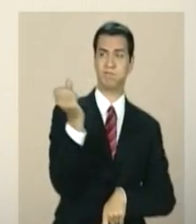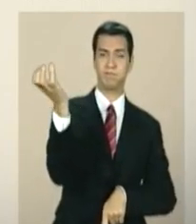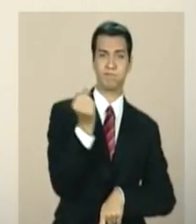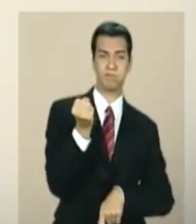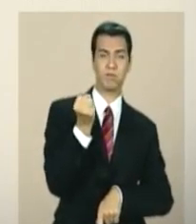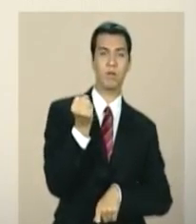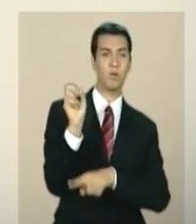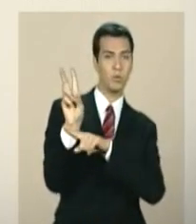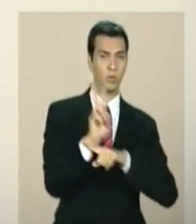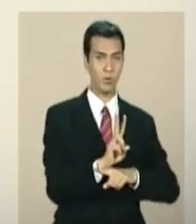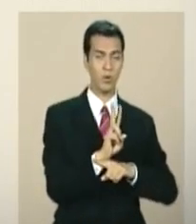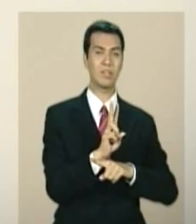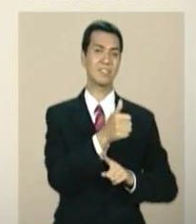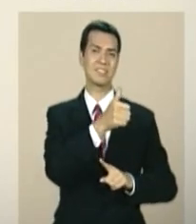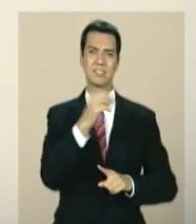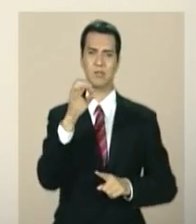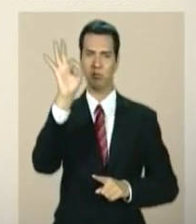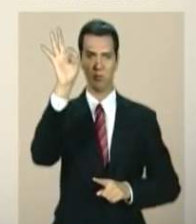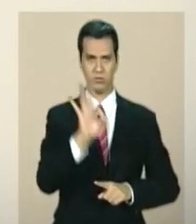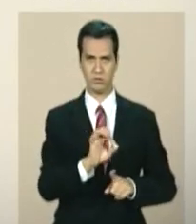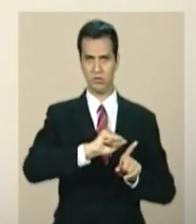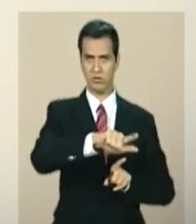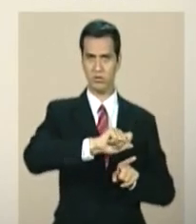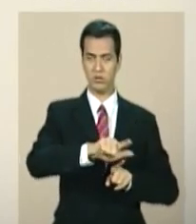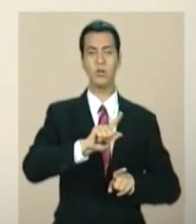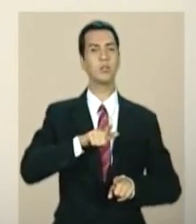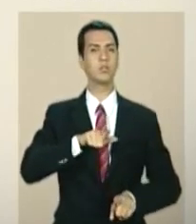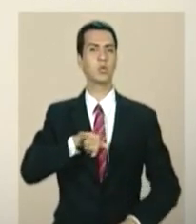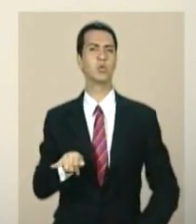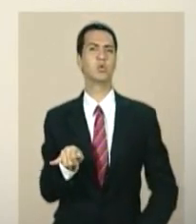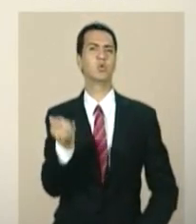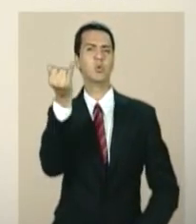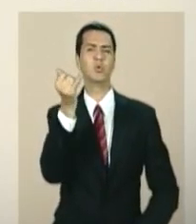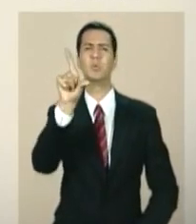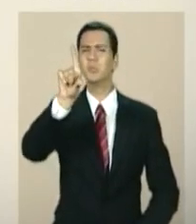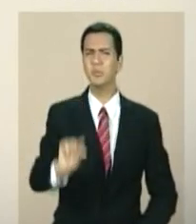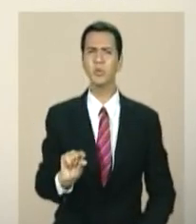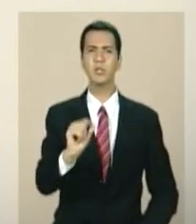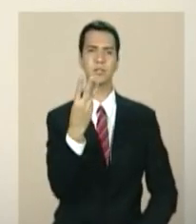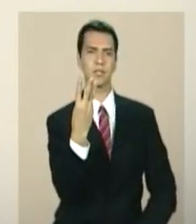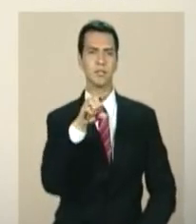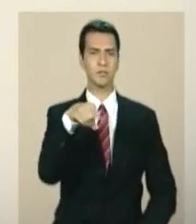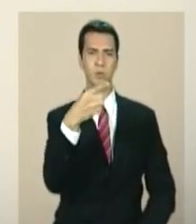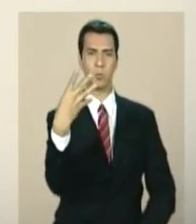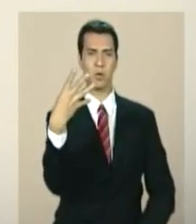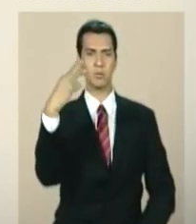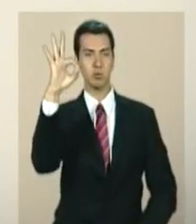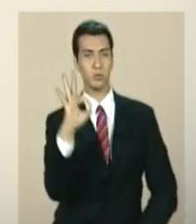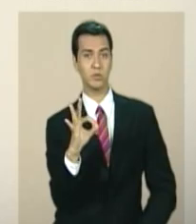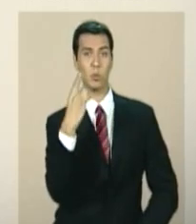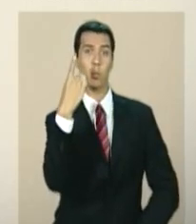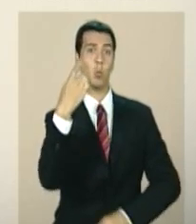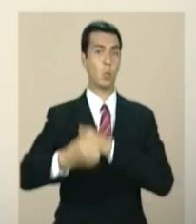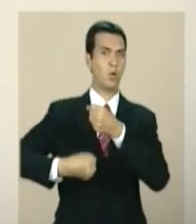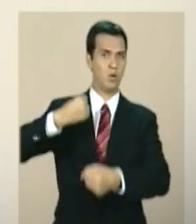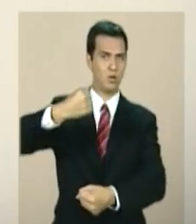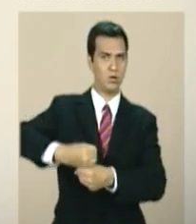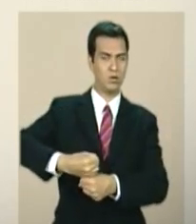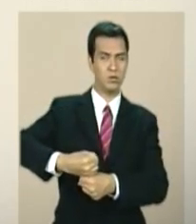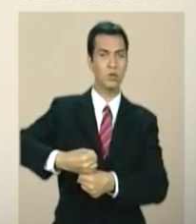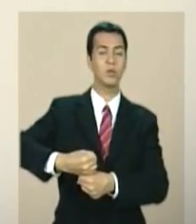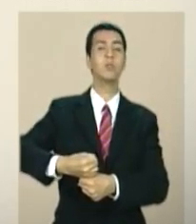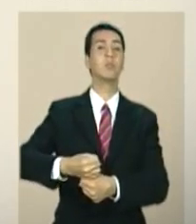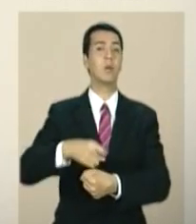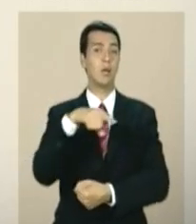mensalidade com juros bem baixos de 3,4 por ao ano ele só só vai começar a pagar